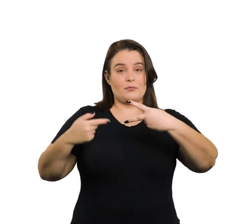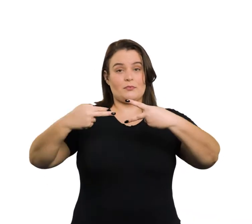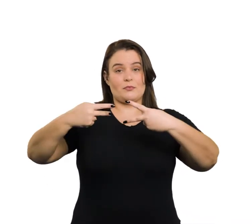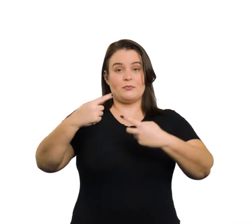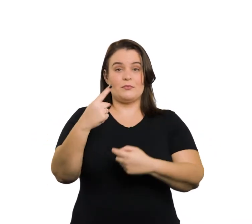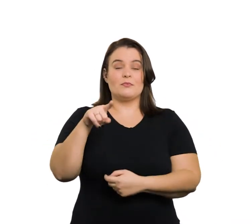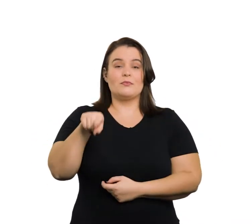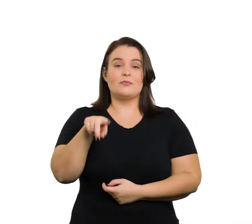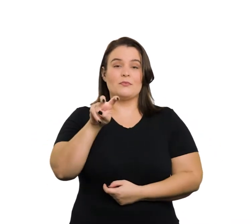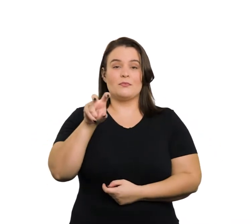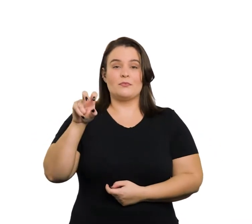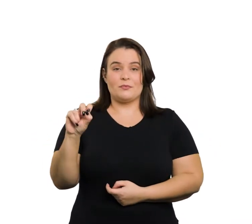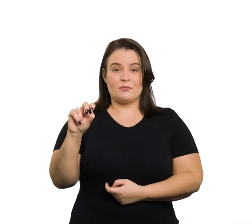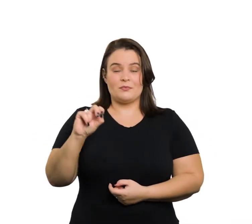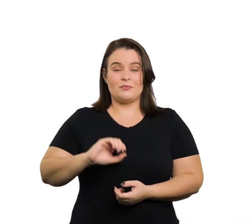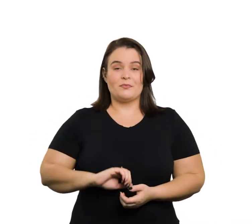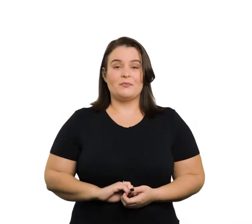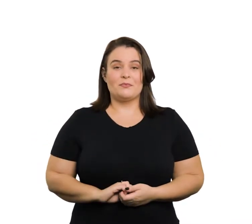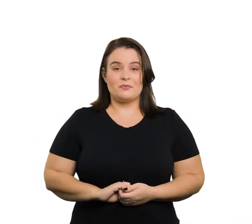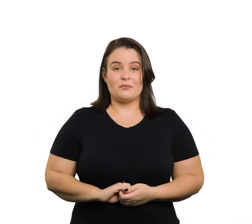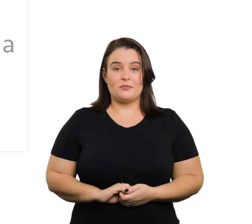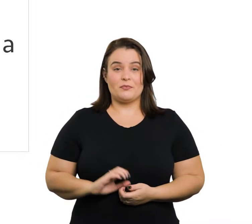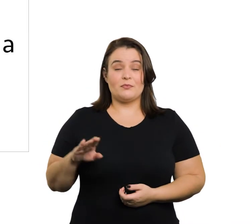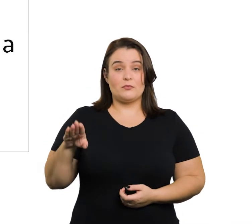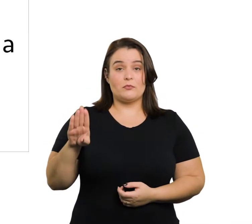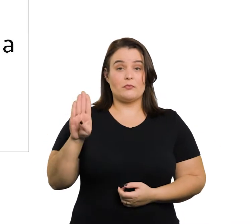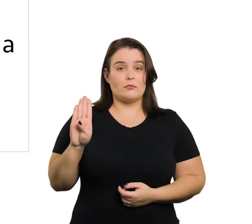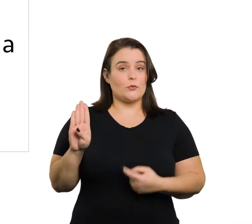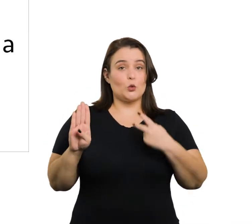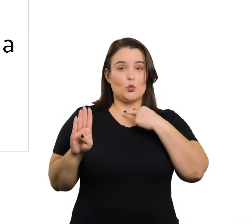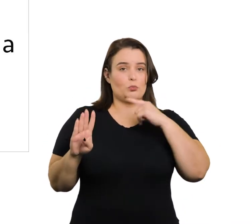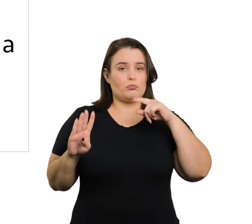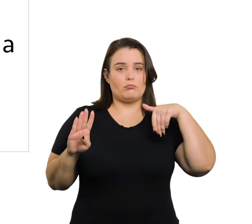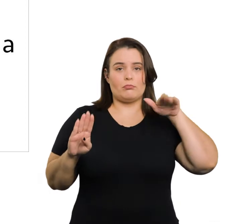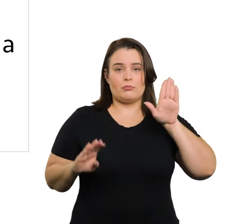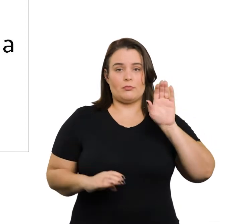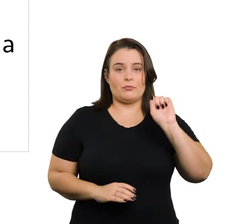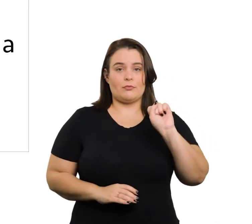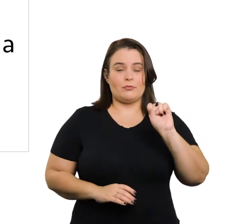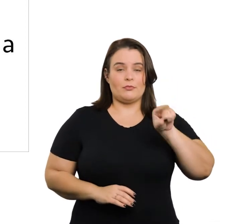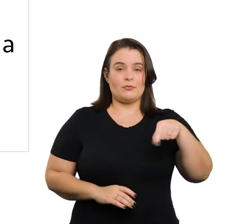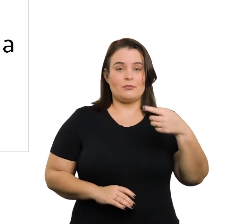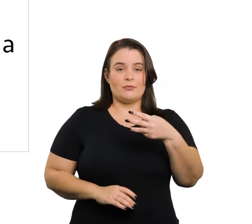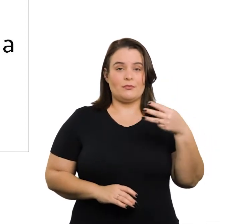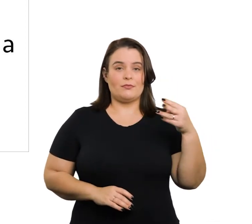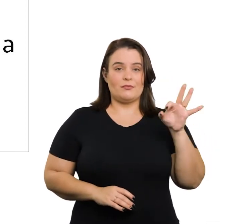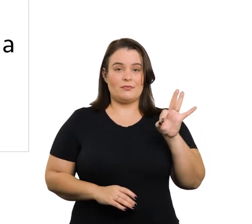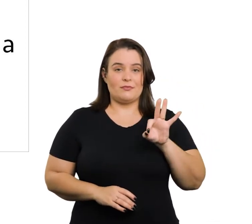igual a 1,50 metros, com inclinação não superior a